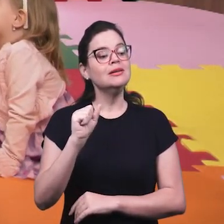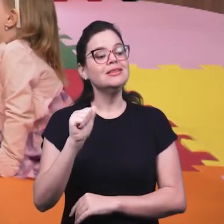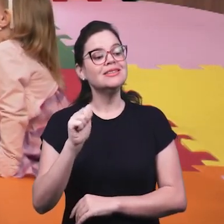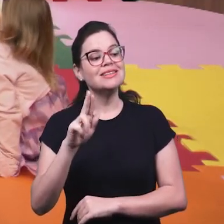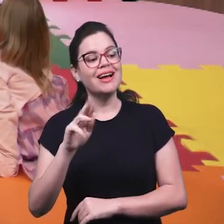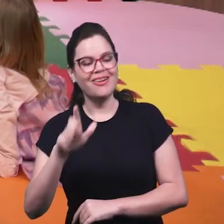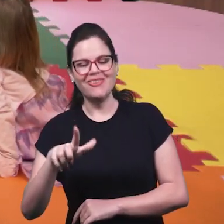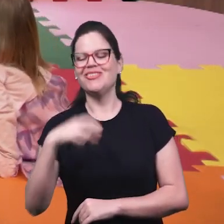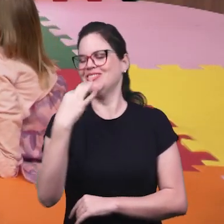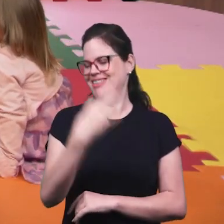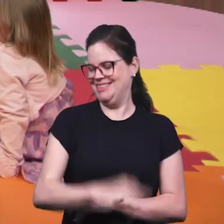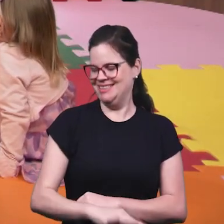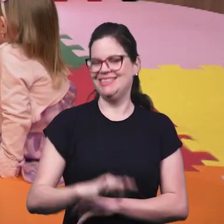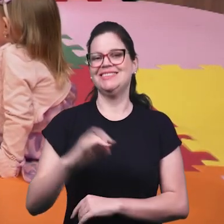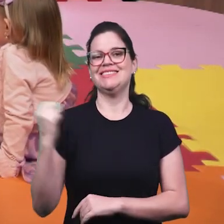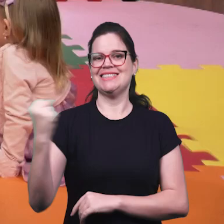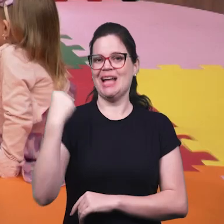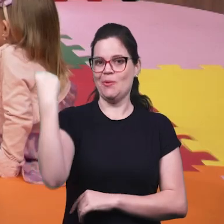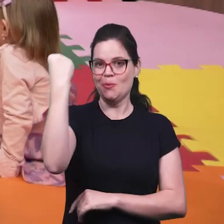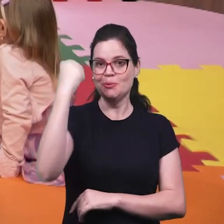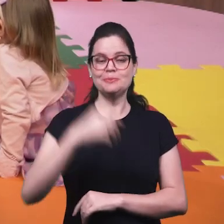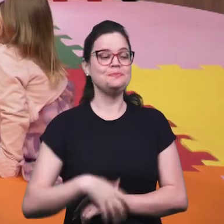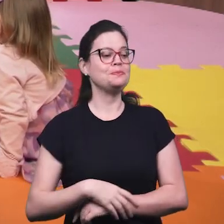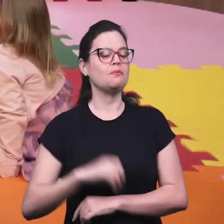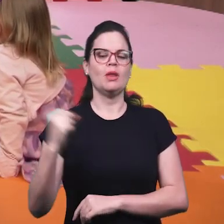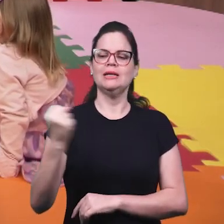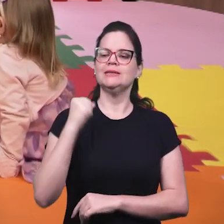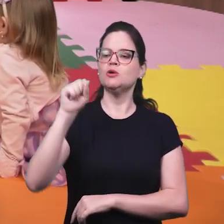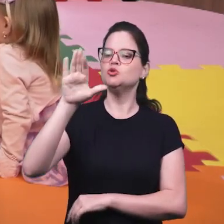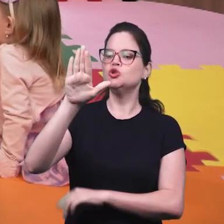Saul. Isso mesmo. Isso mesmo, Saul.